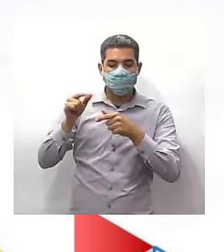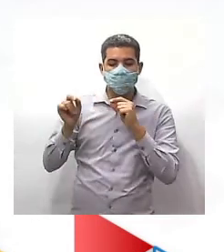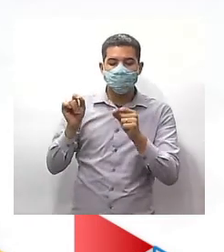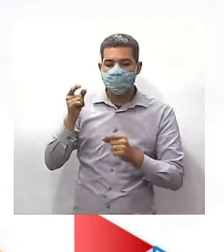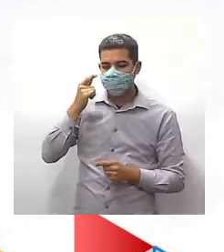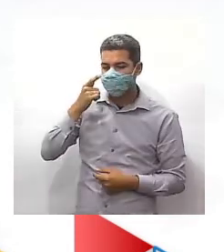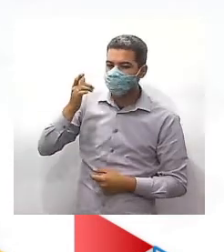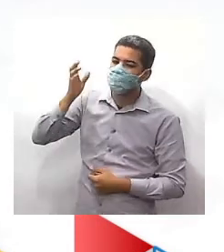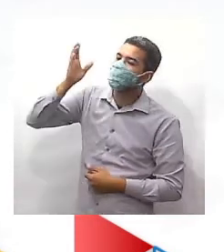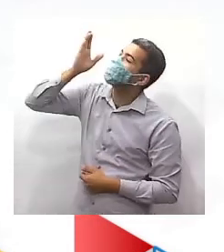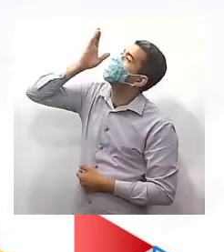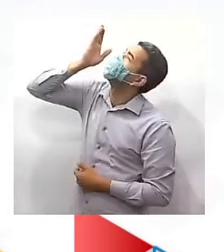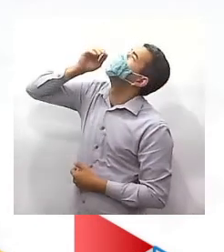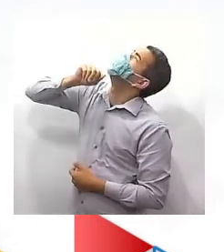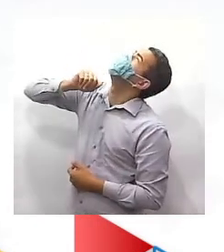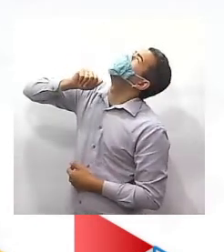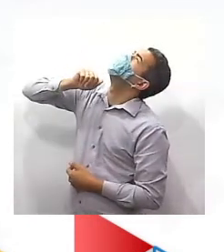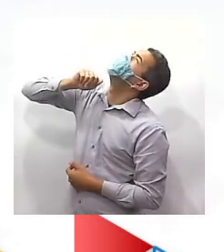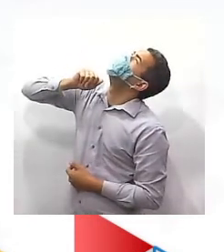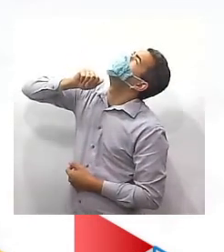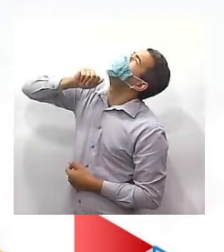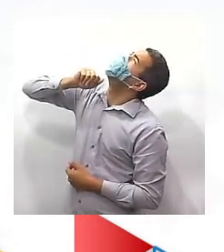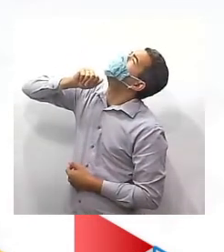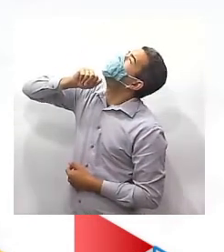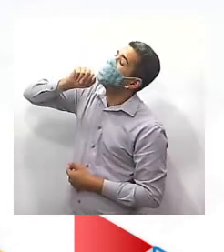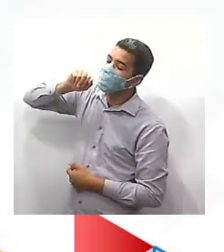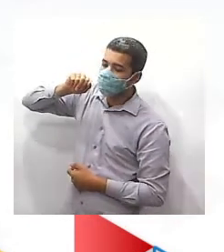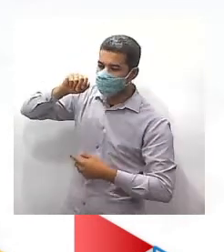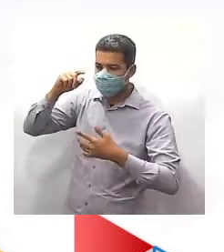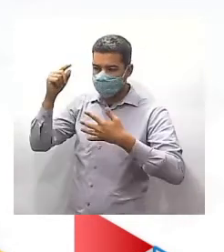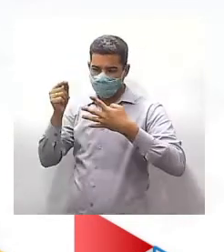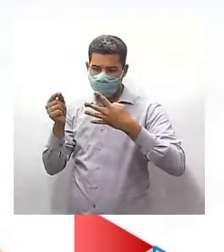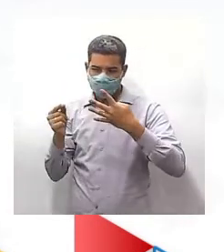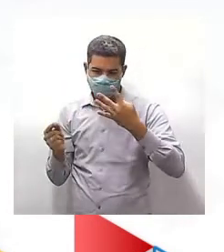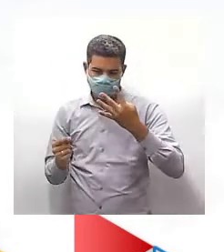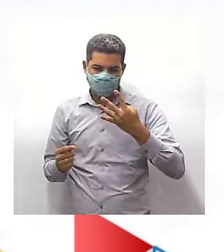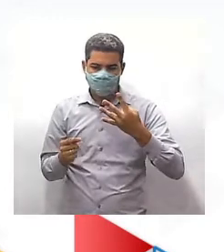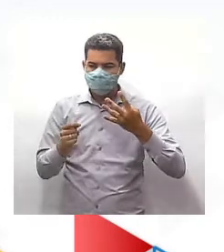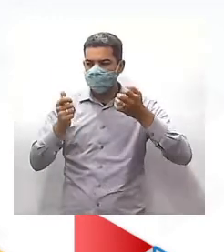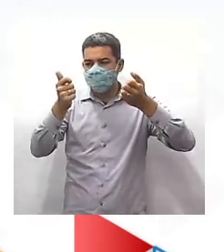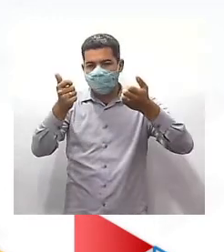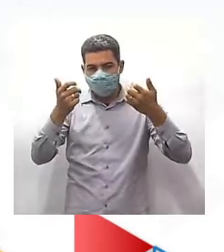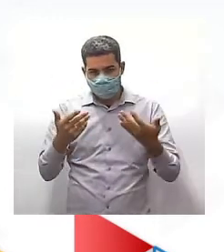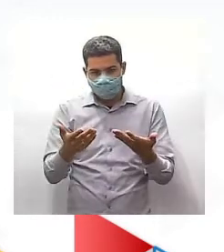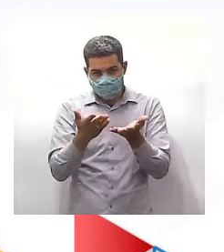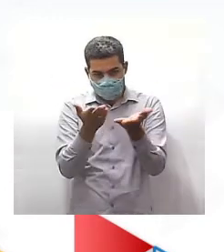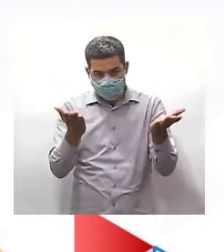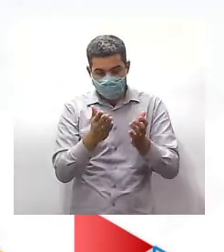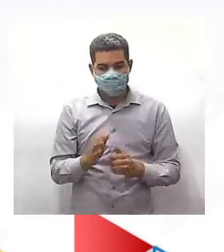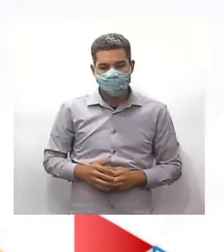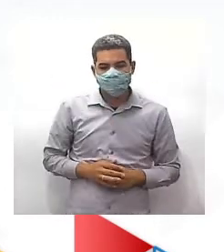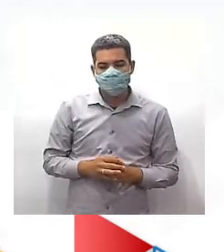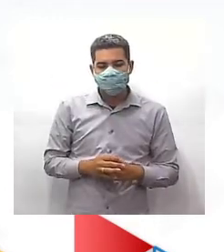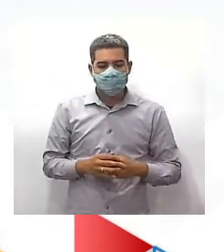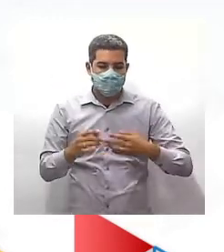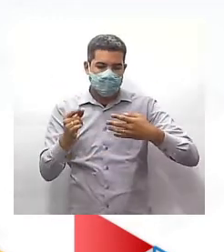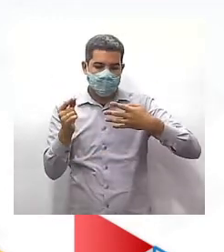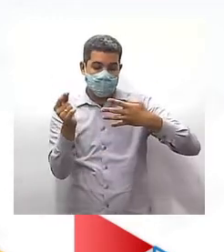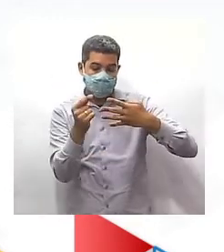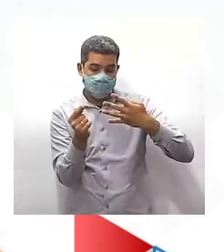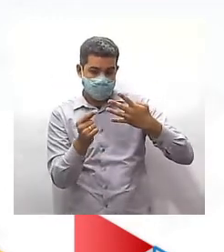a sistemática, a conglomerada e a estratificada. Vou explicar cada uma delas para vocês, tá? Essas são